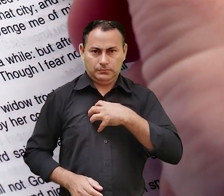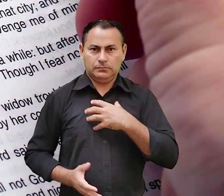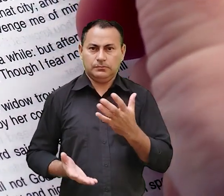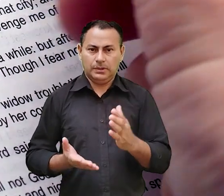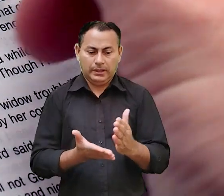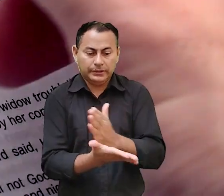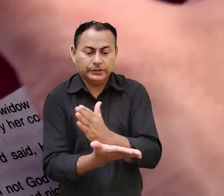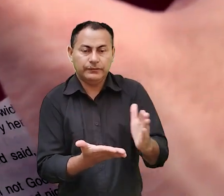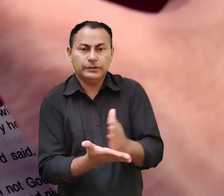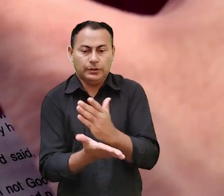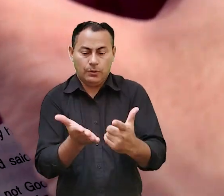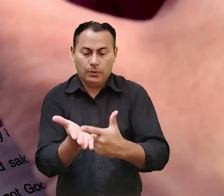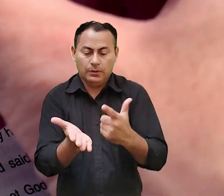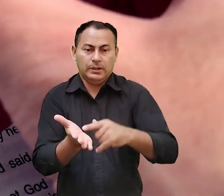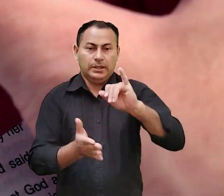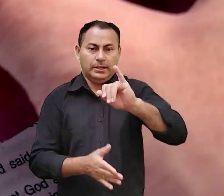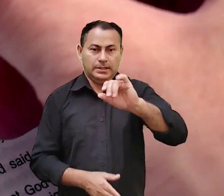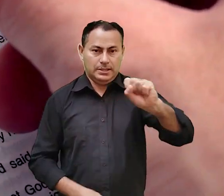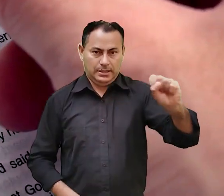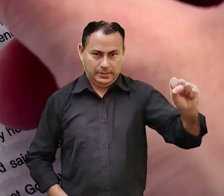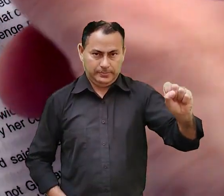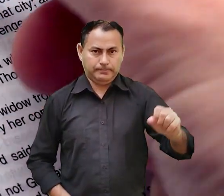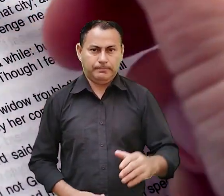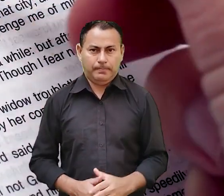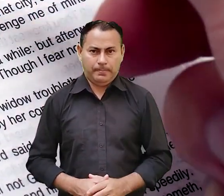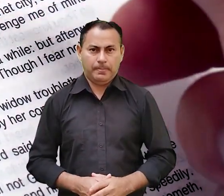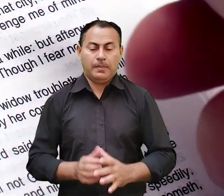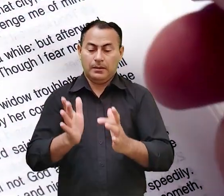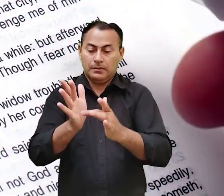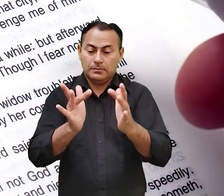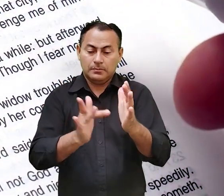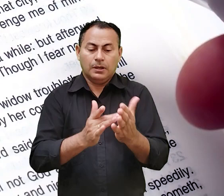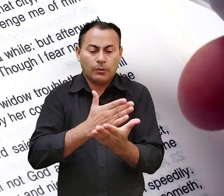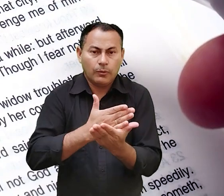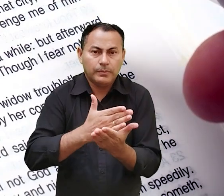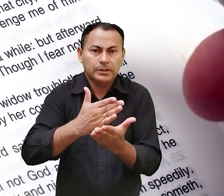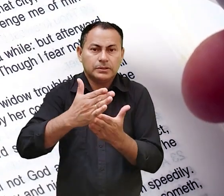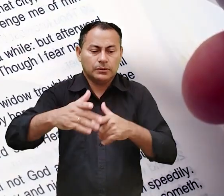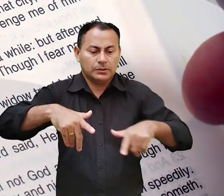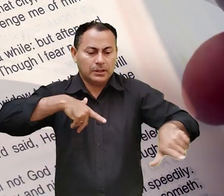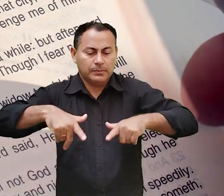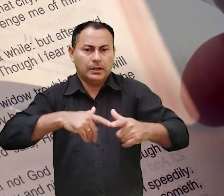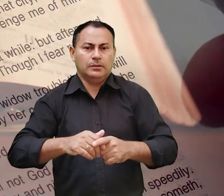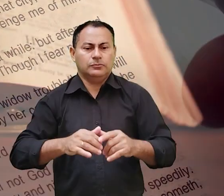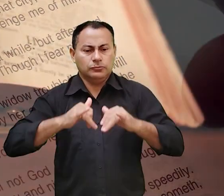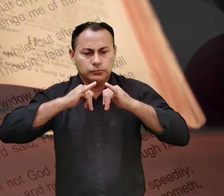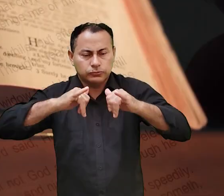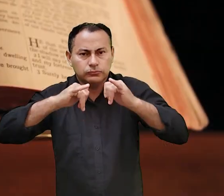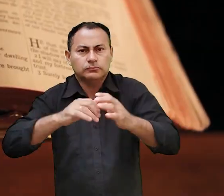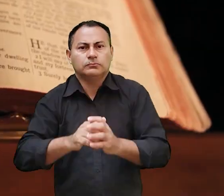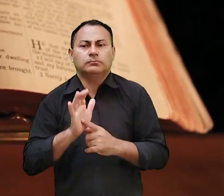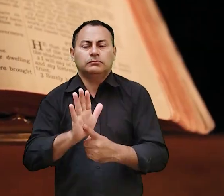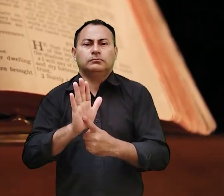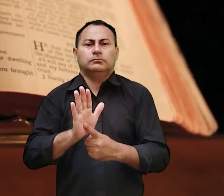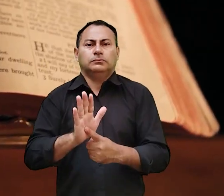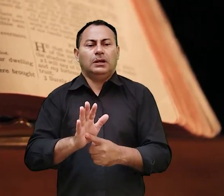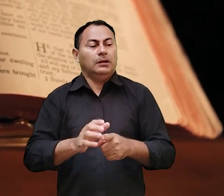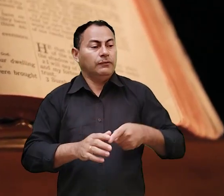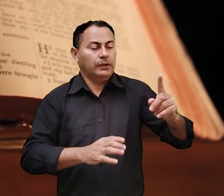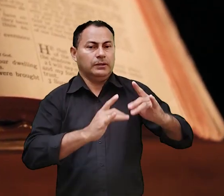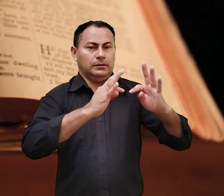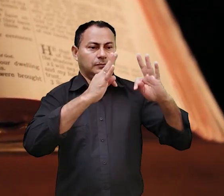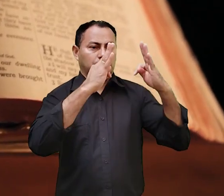maneiras de dividir o livro de Isaías. Jesus começou seu ministério público com um manifesto. Ele